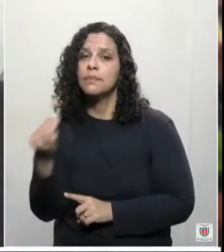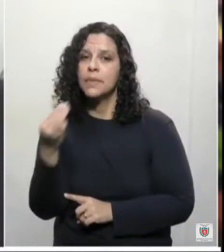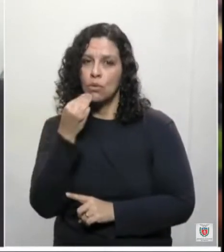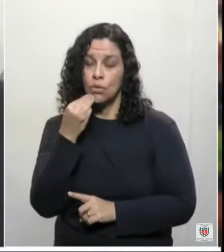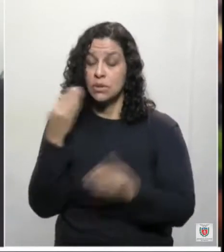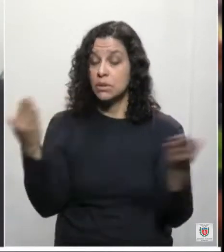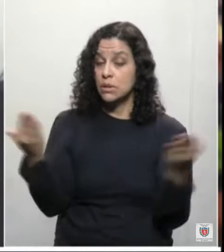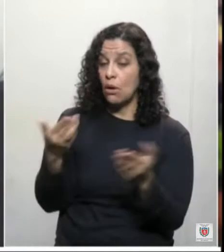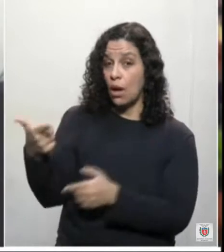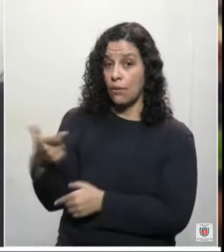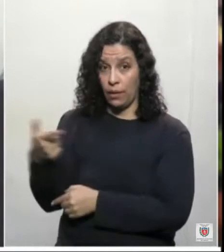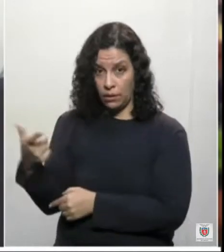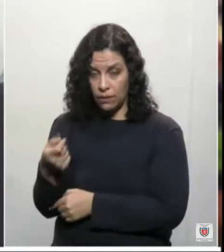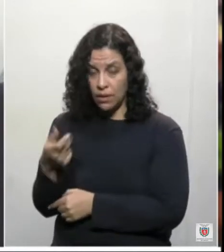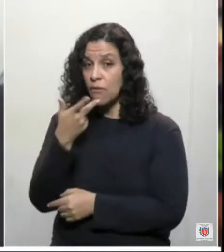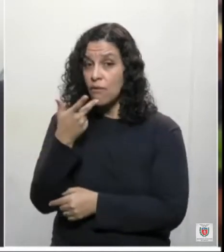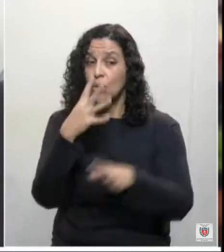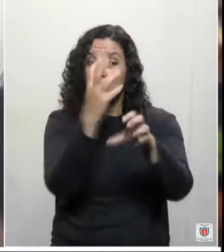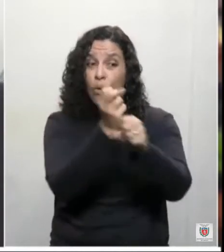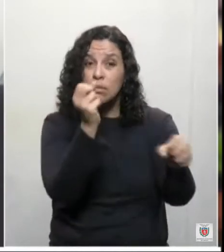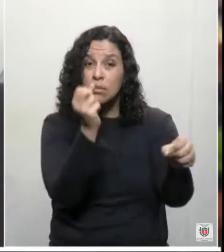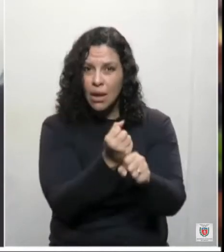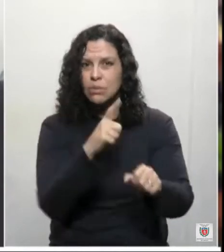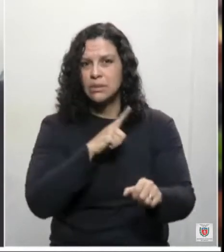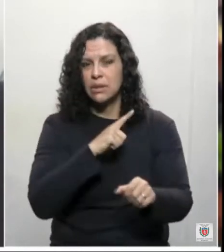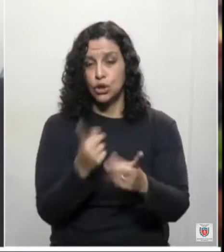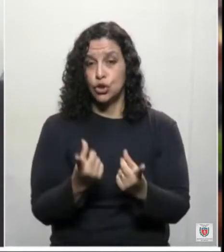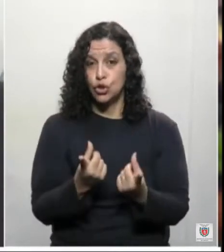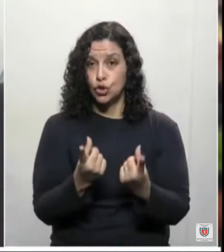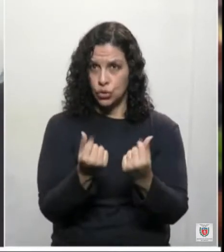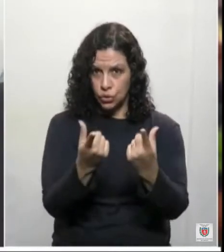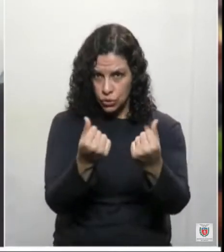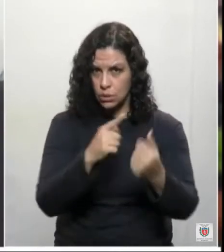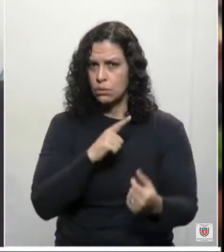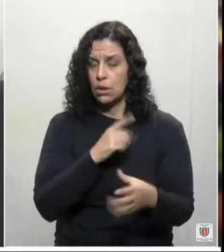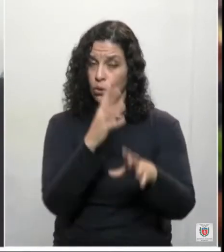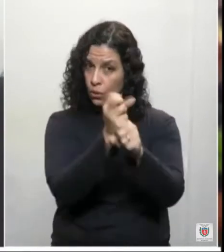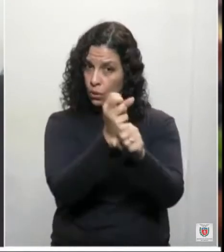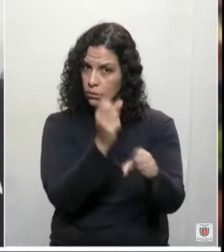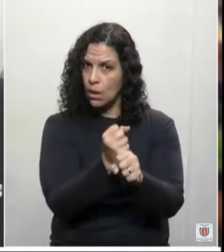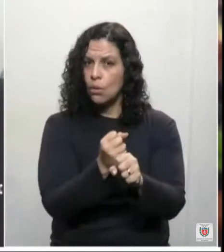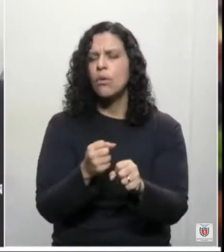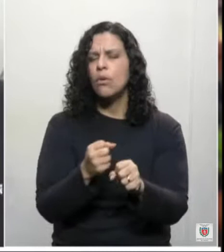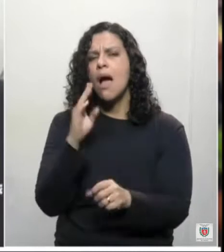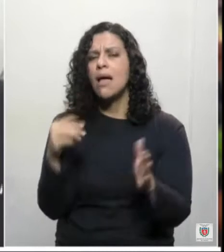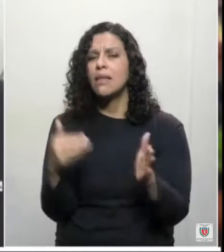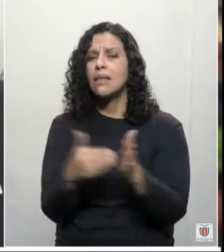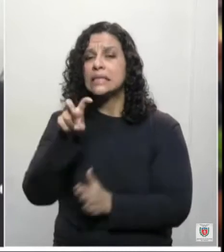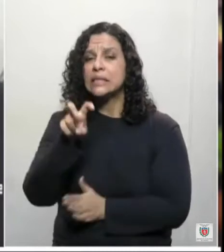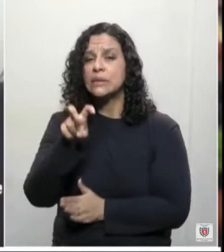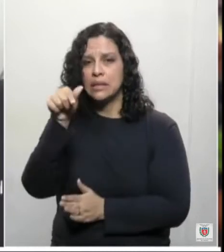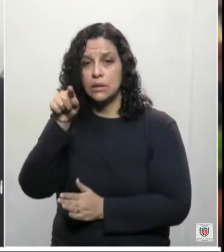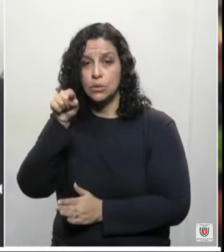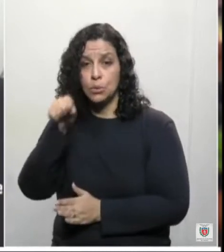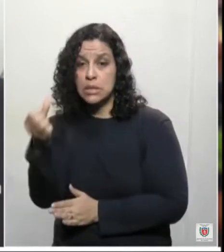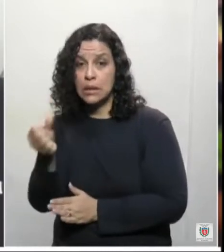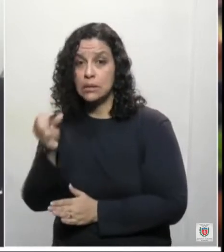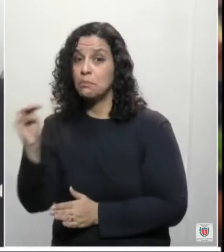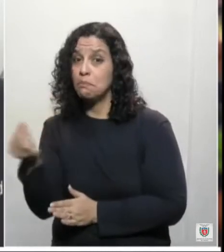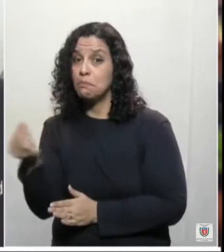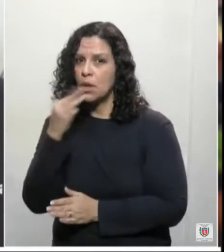prevê uma receita corrente líquida, uma receita corrente de 57,6 bilhões, o